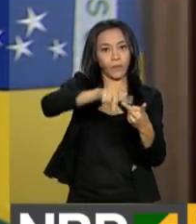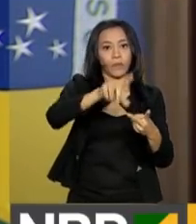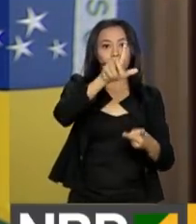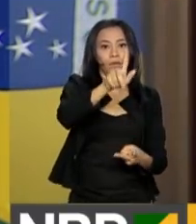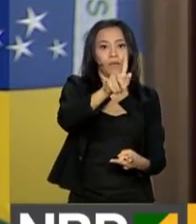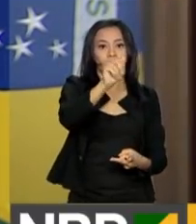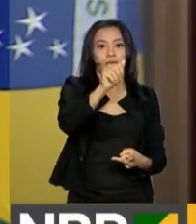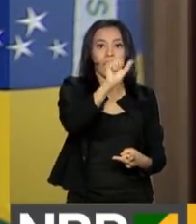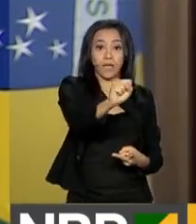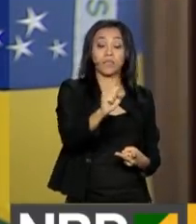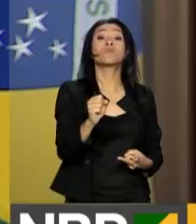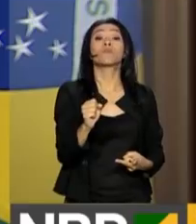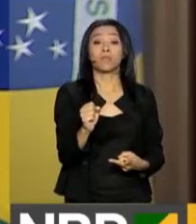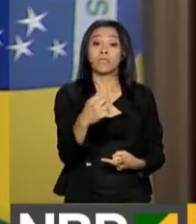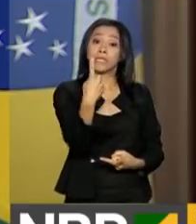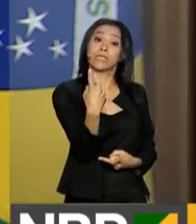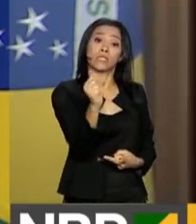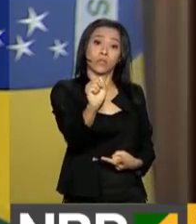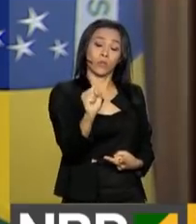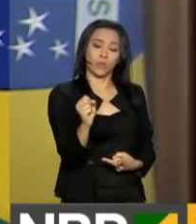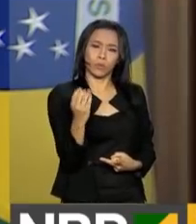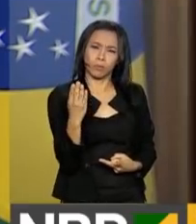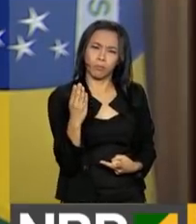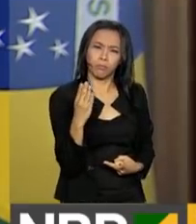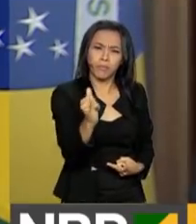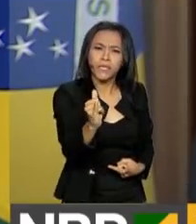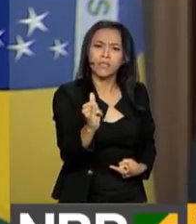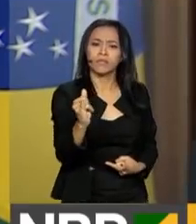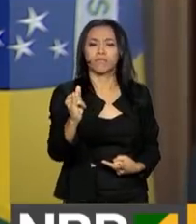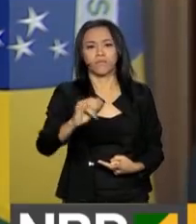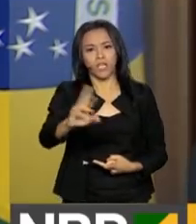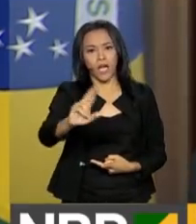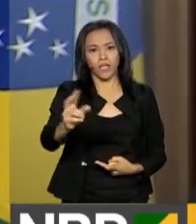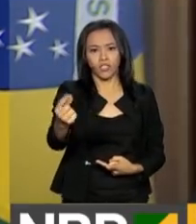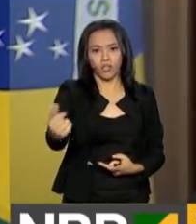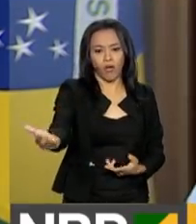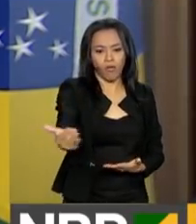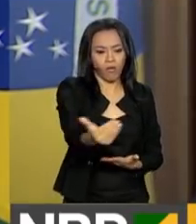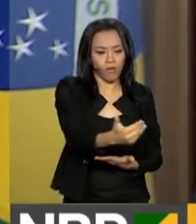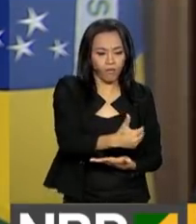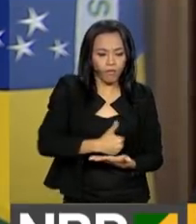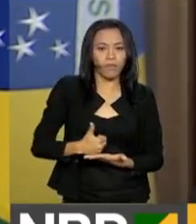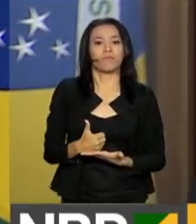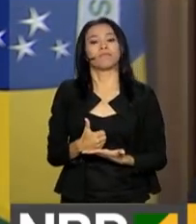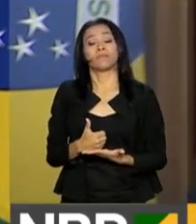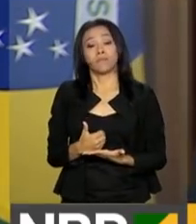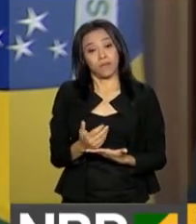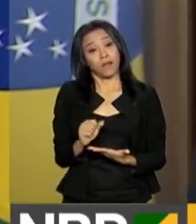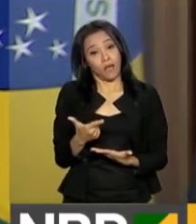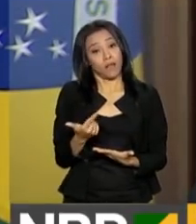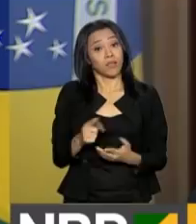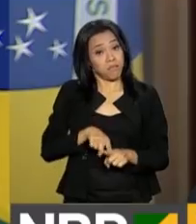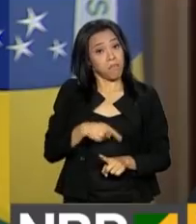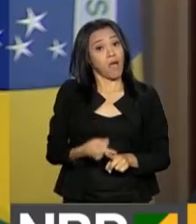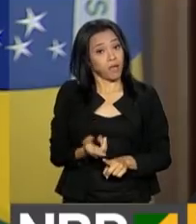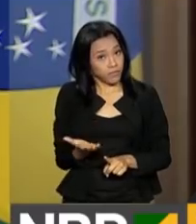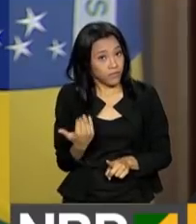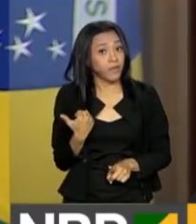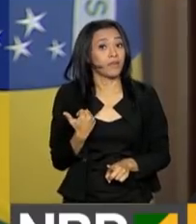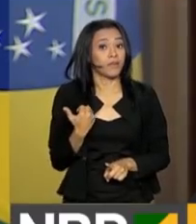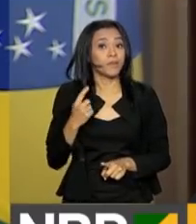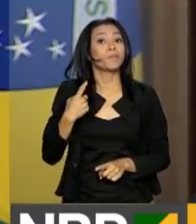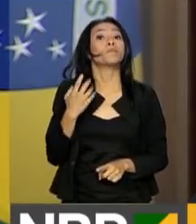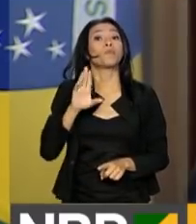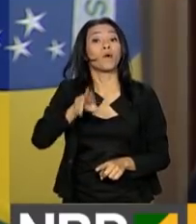bilhões de reais arrecadados e naturalmente com os investimentos que aí verão com aumento da